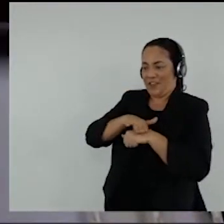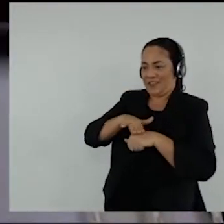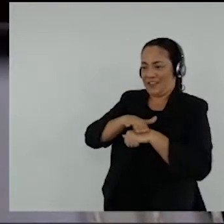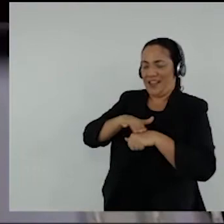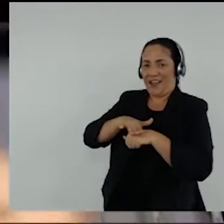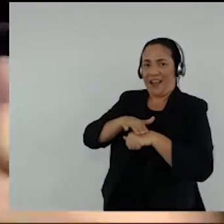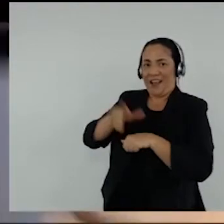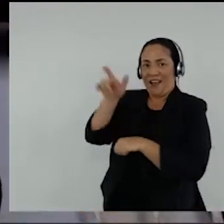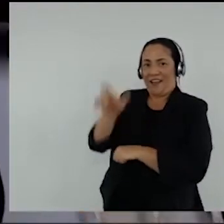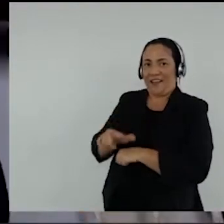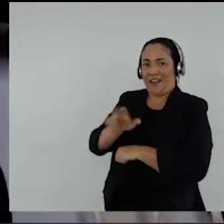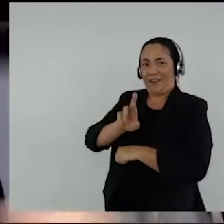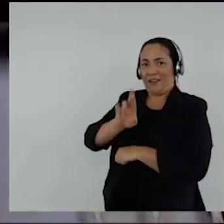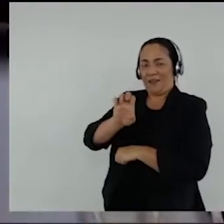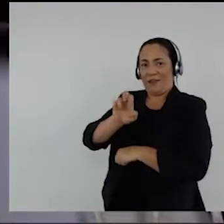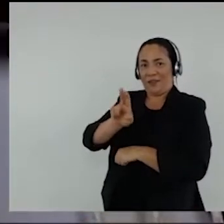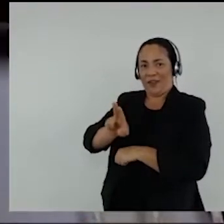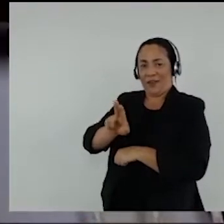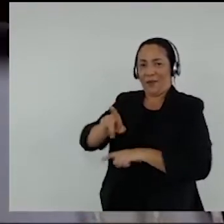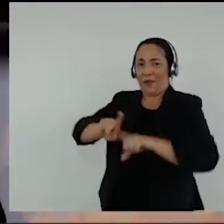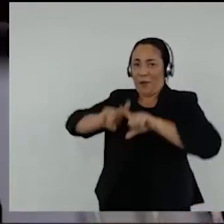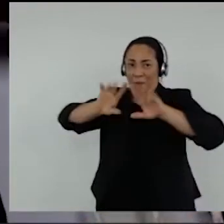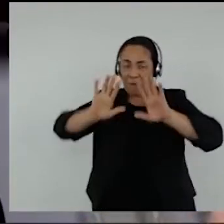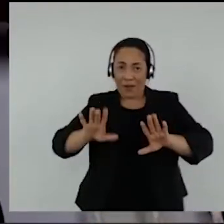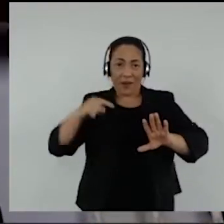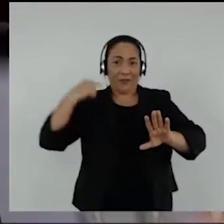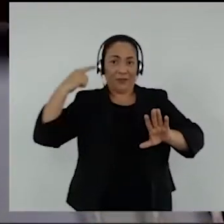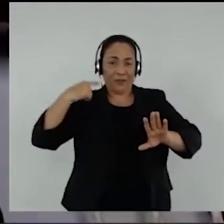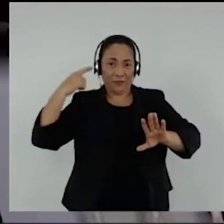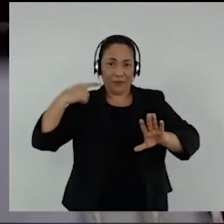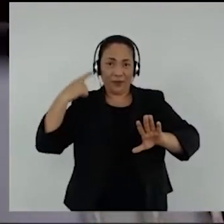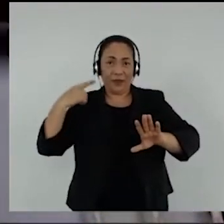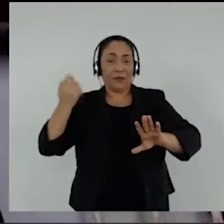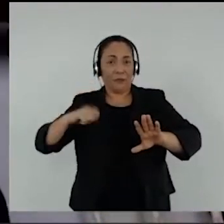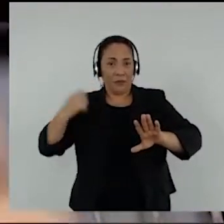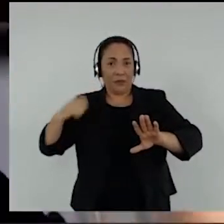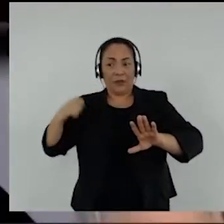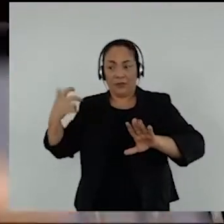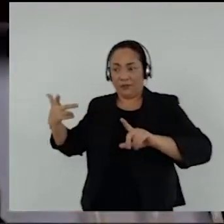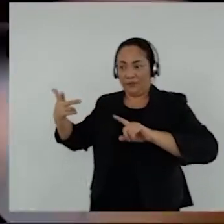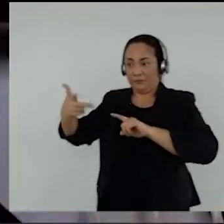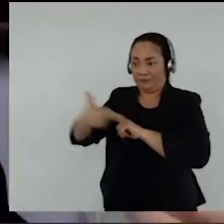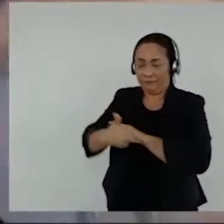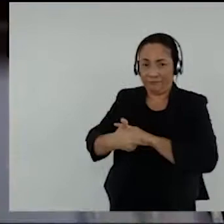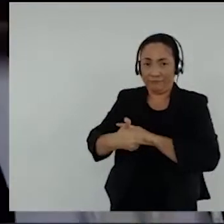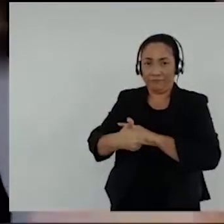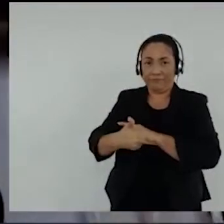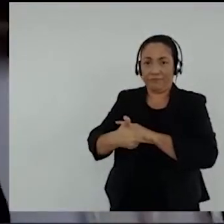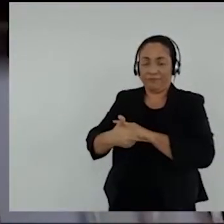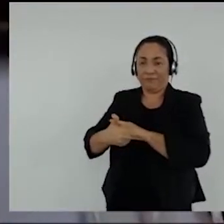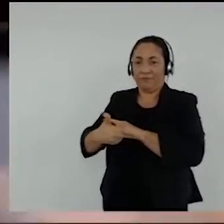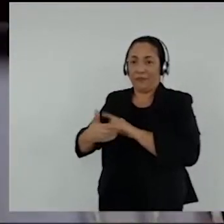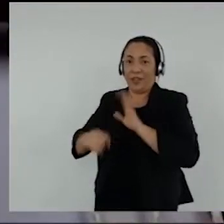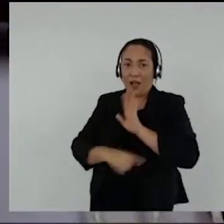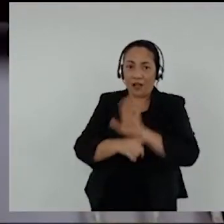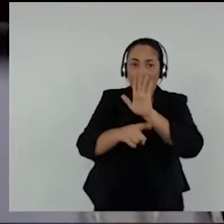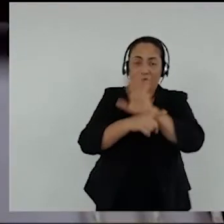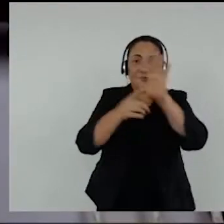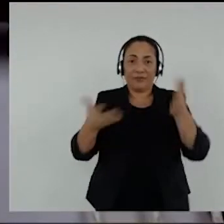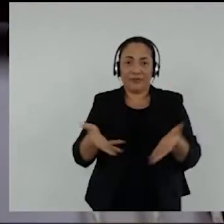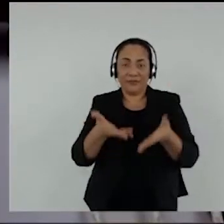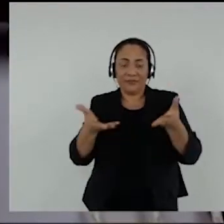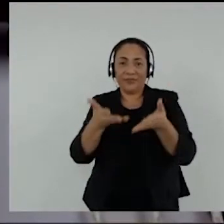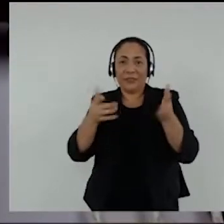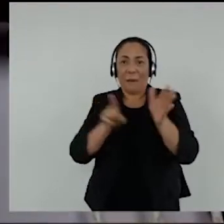ali física dele, a intervenção dele pronta, né? Se houver algum tipo de pergunta maledicente,